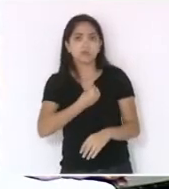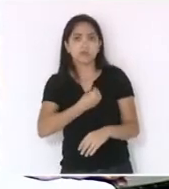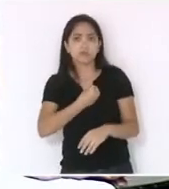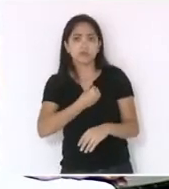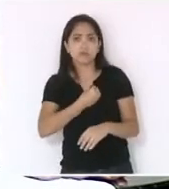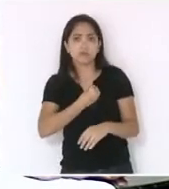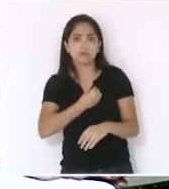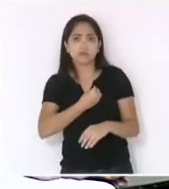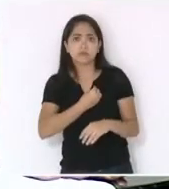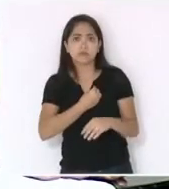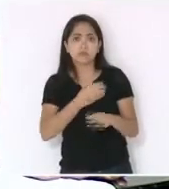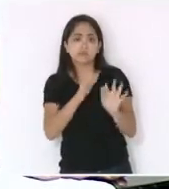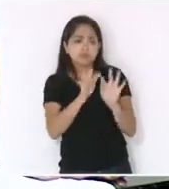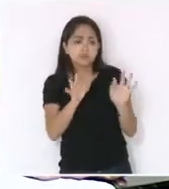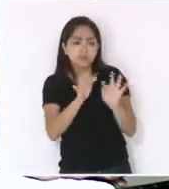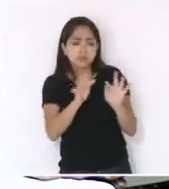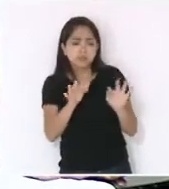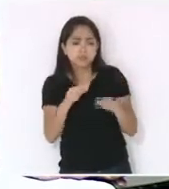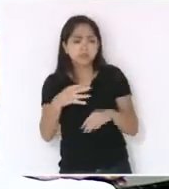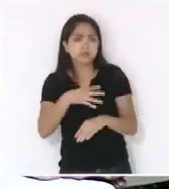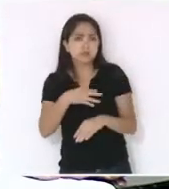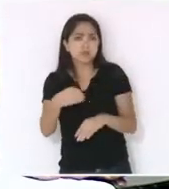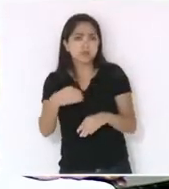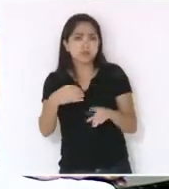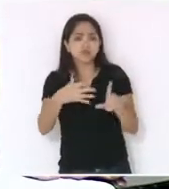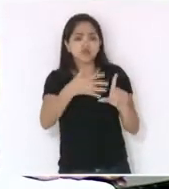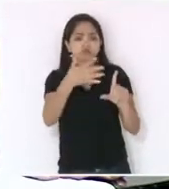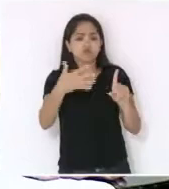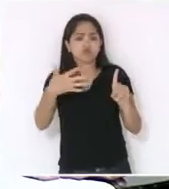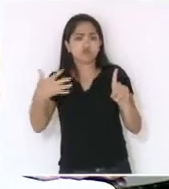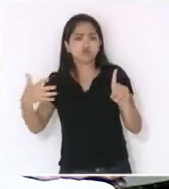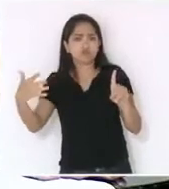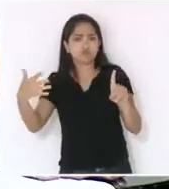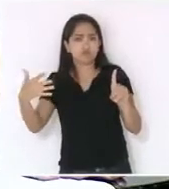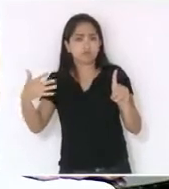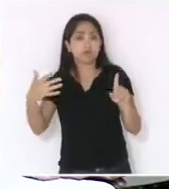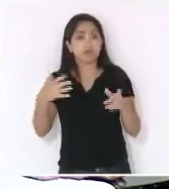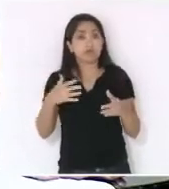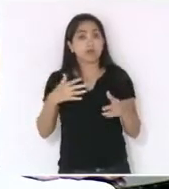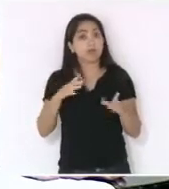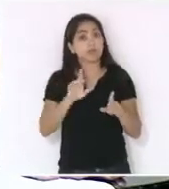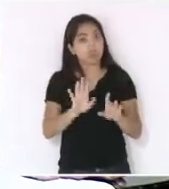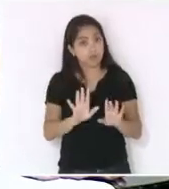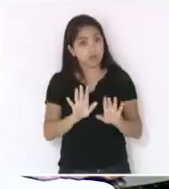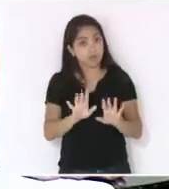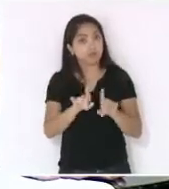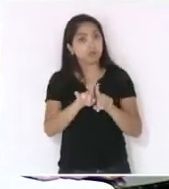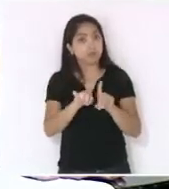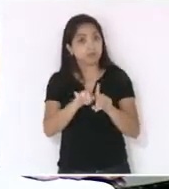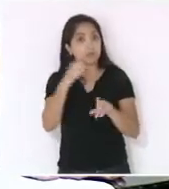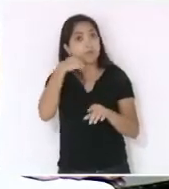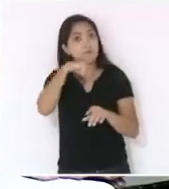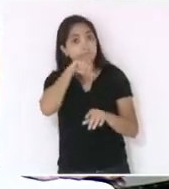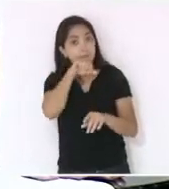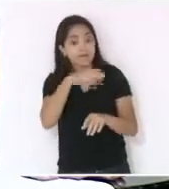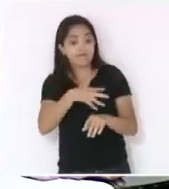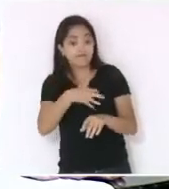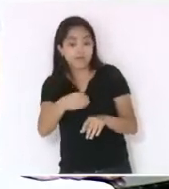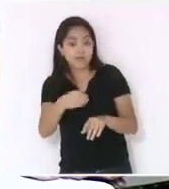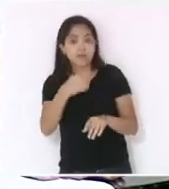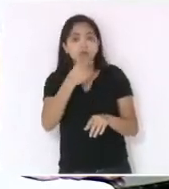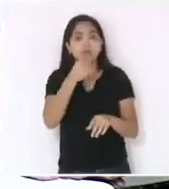resume simplesmente aos nossos filhos LGBTs. Nós somos mães também de filhos e